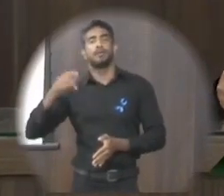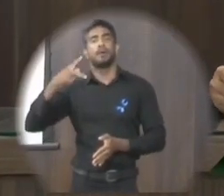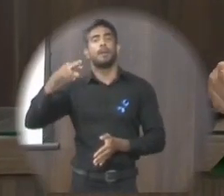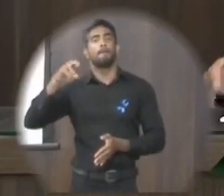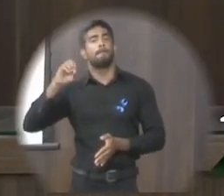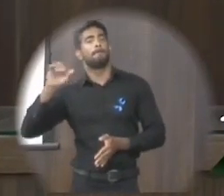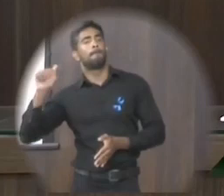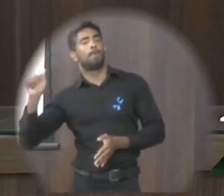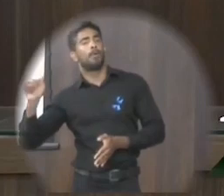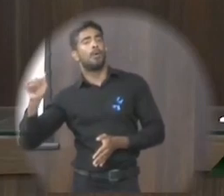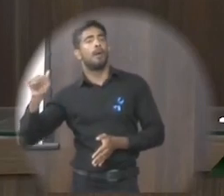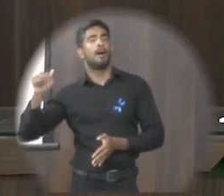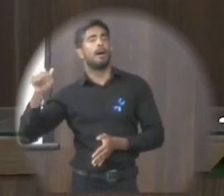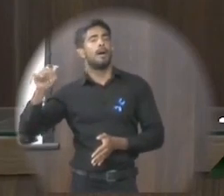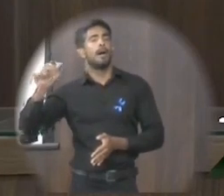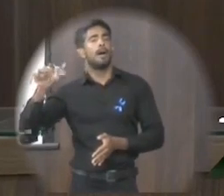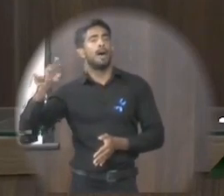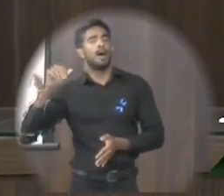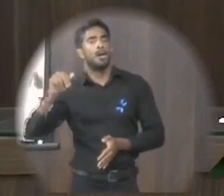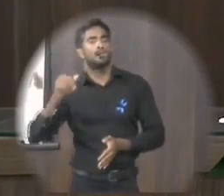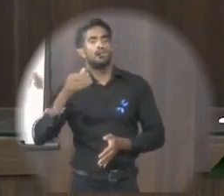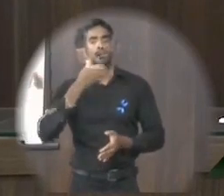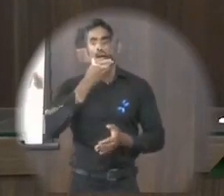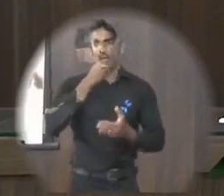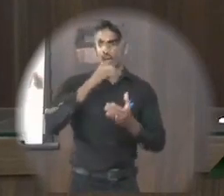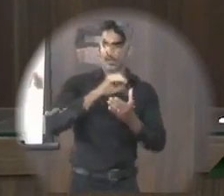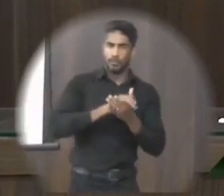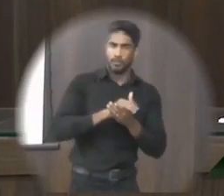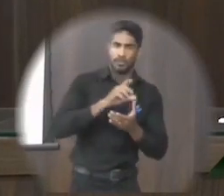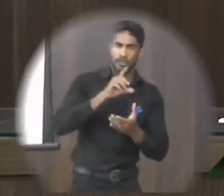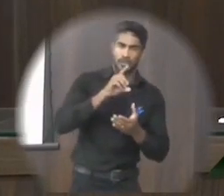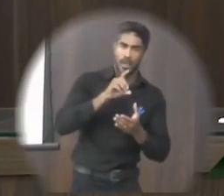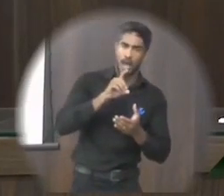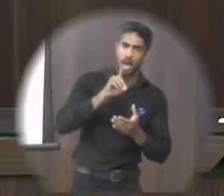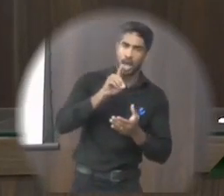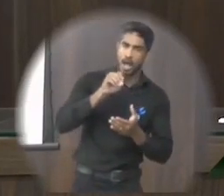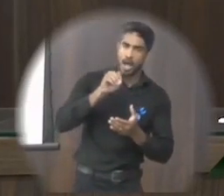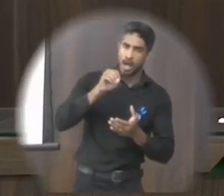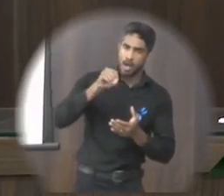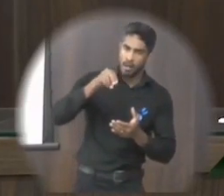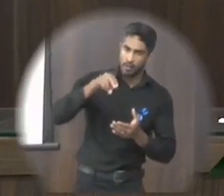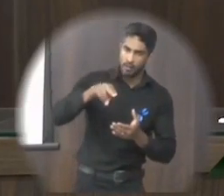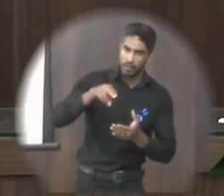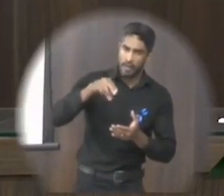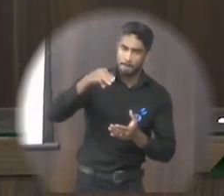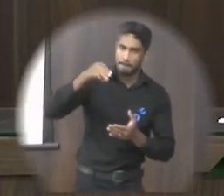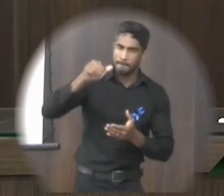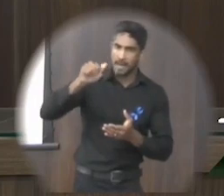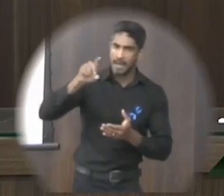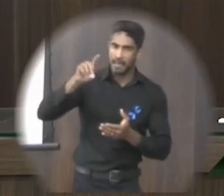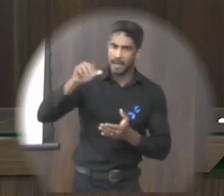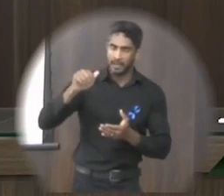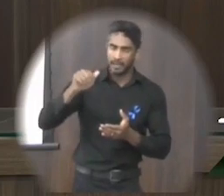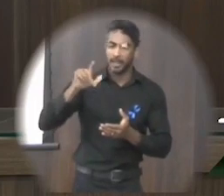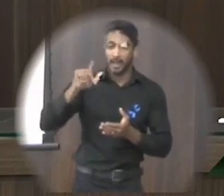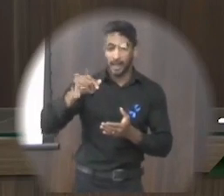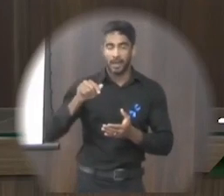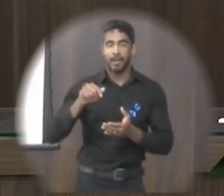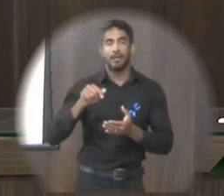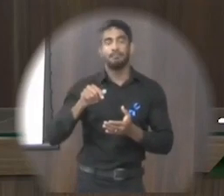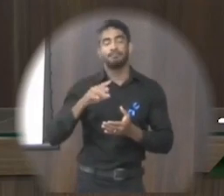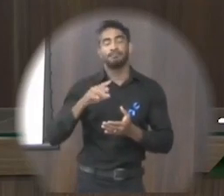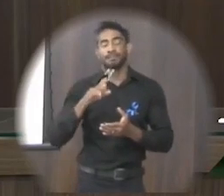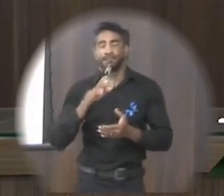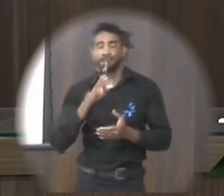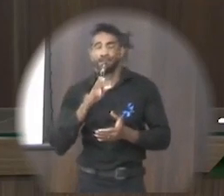Dona Madalena, e hoje de manhã eu conversava com o Wellington, mandei uma mensagem para ele falando que é pelos frutos que a gente conhece a